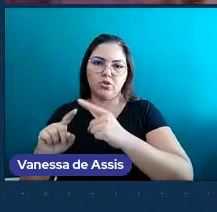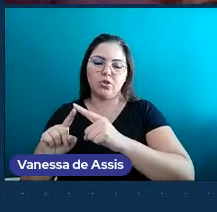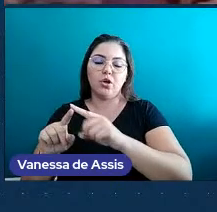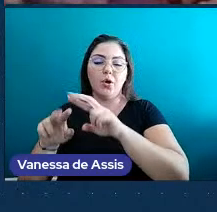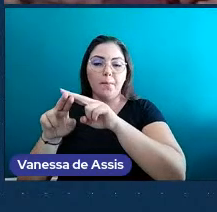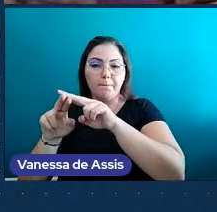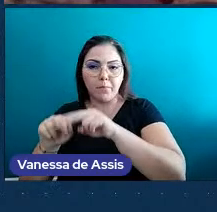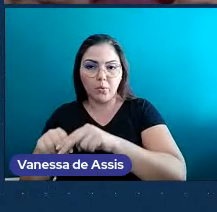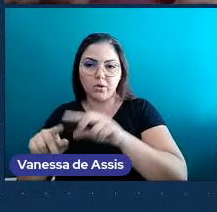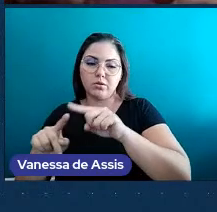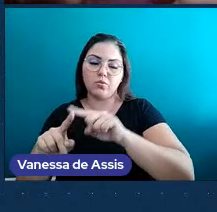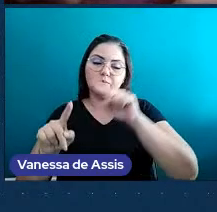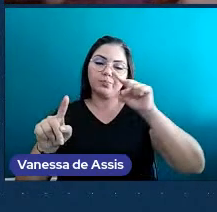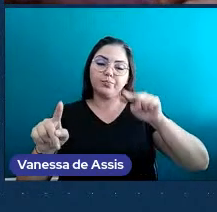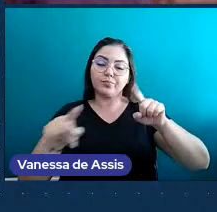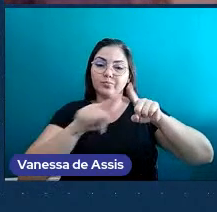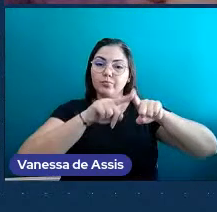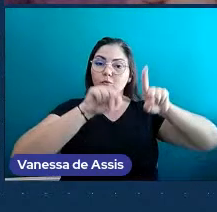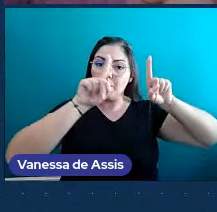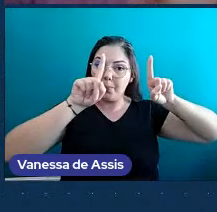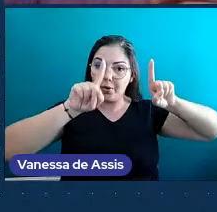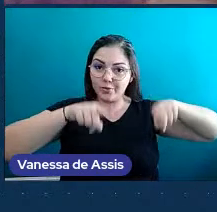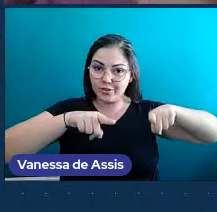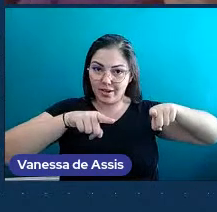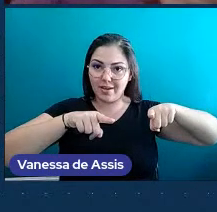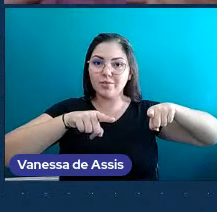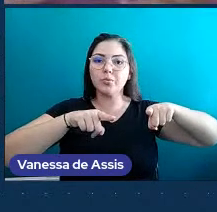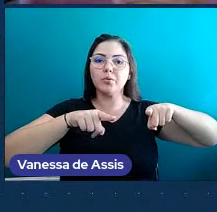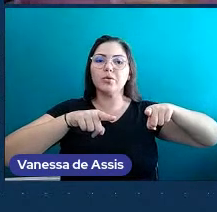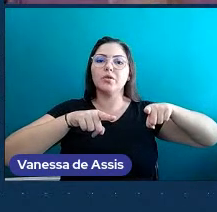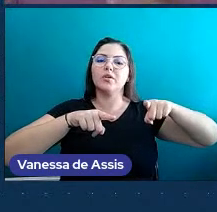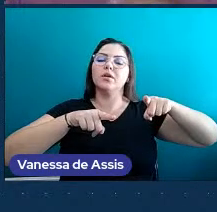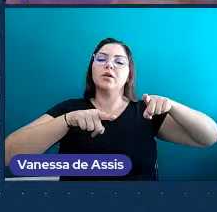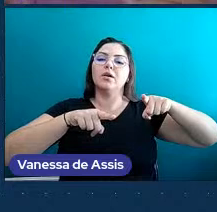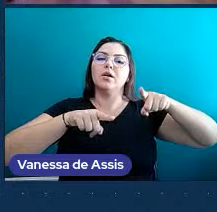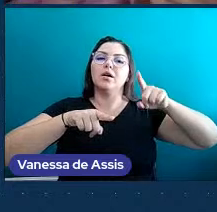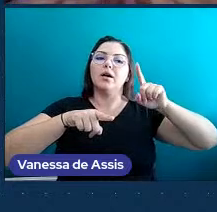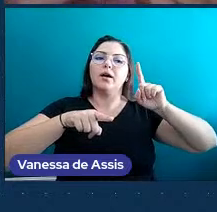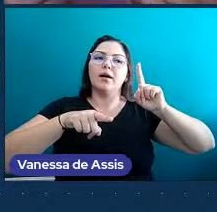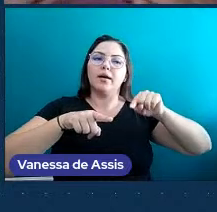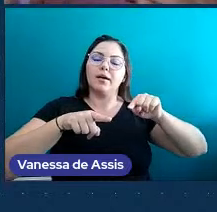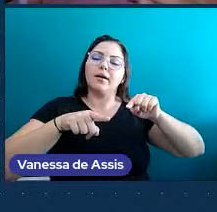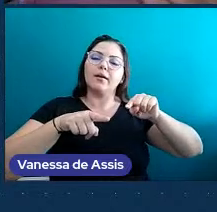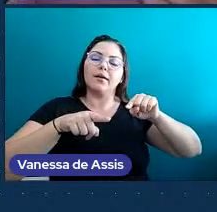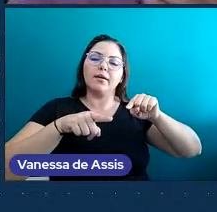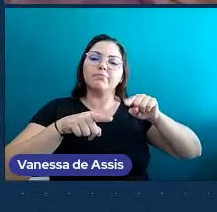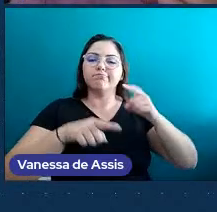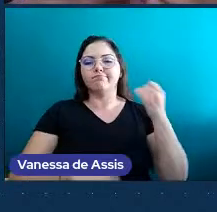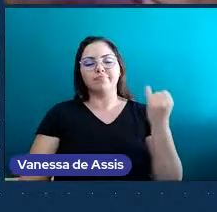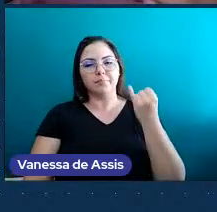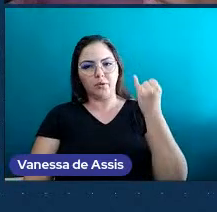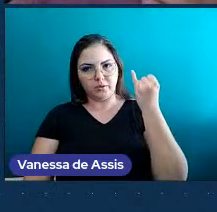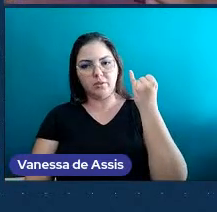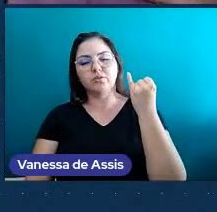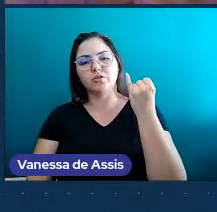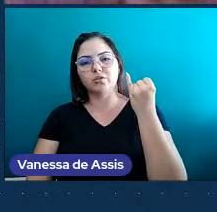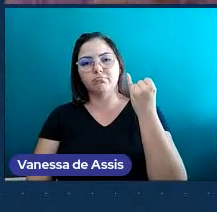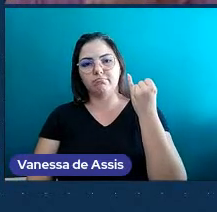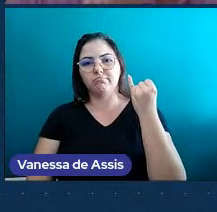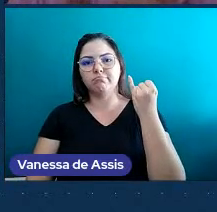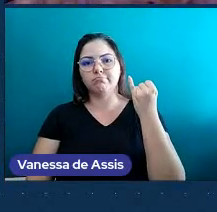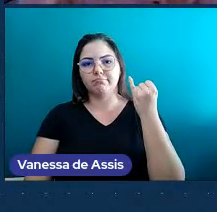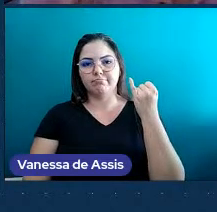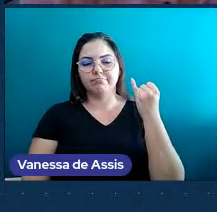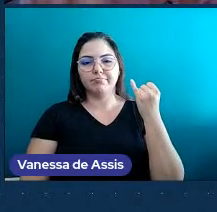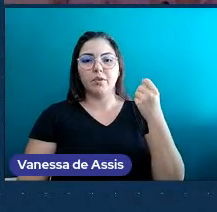guiado, né, por esses objetivos e tudo que vem depois vai estar em função